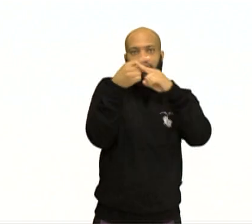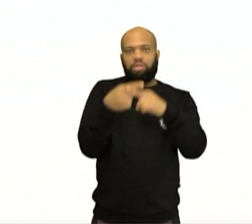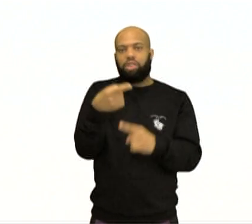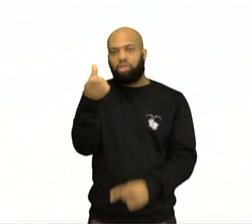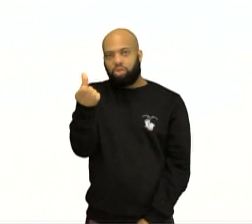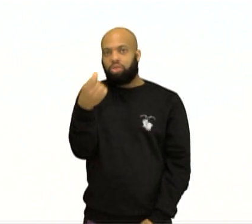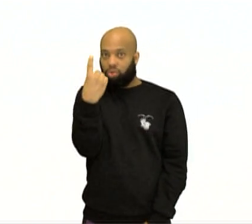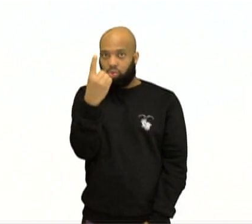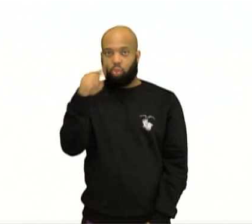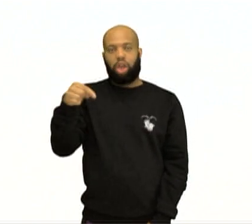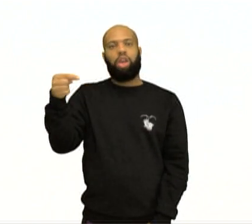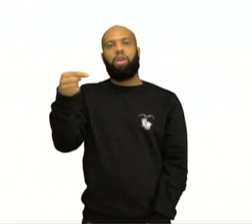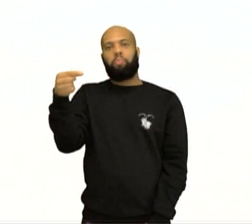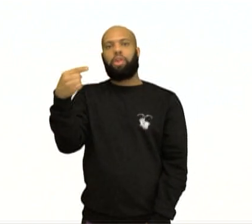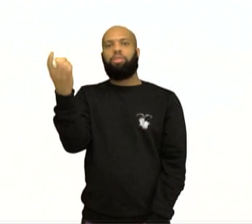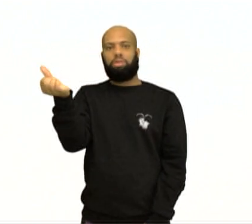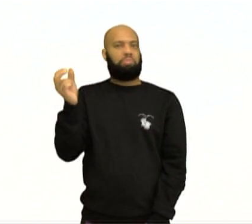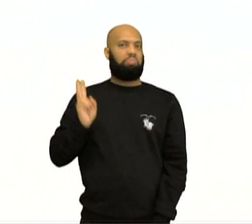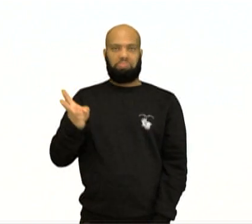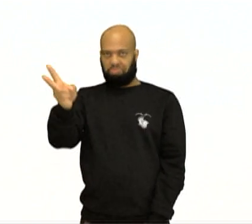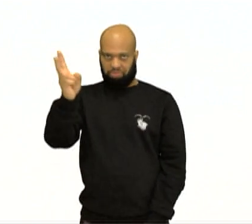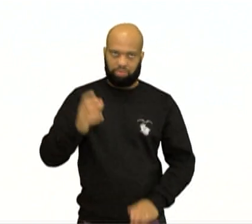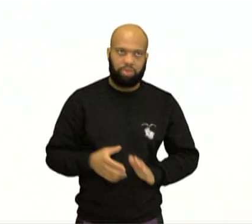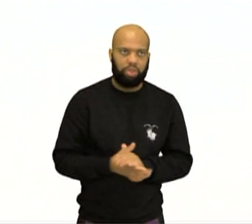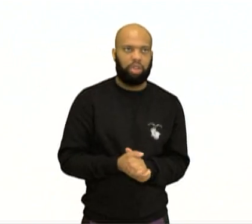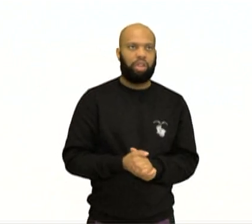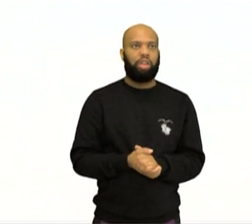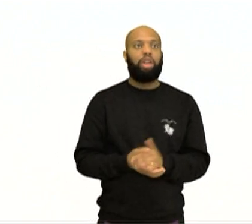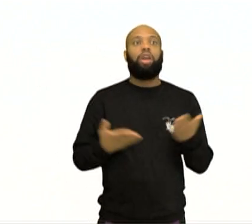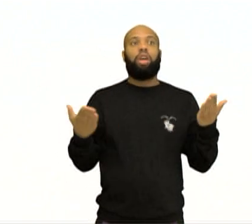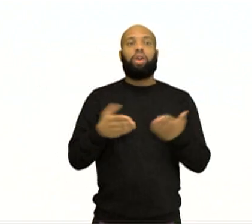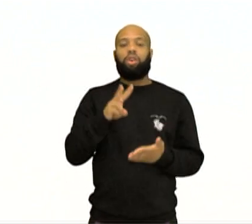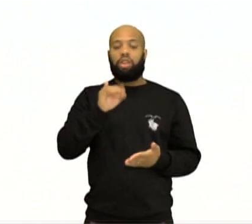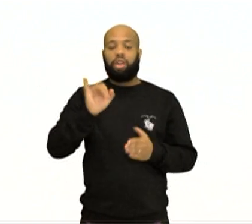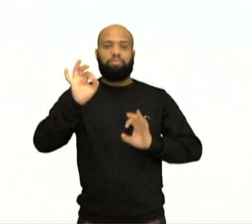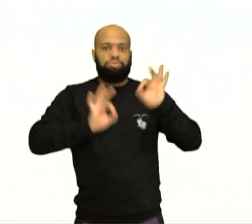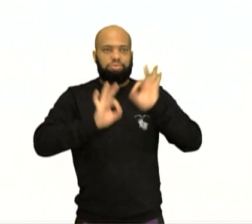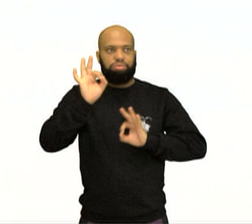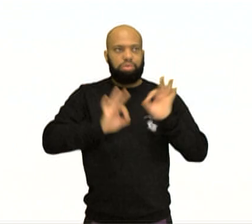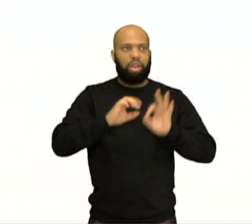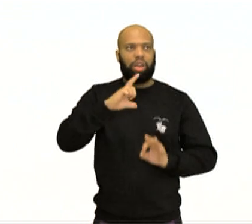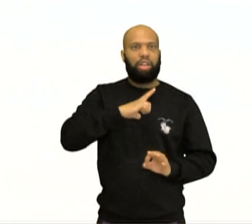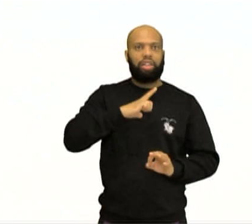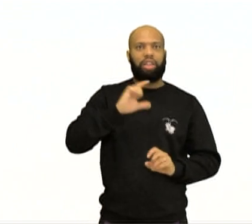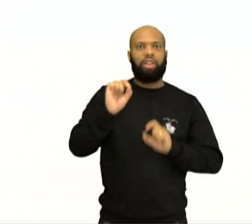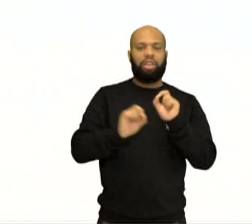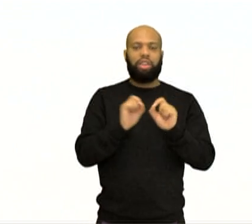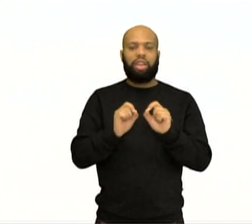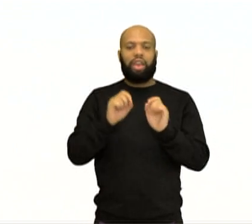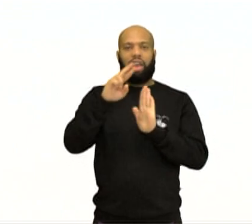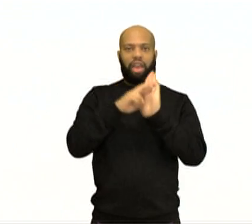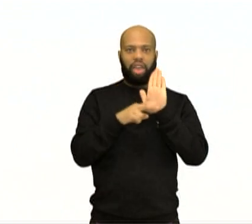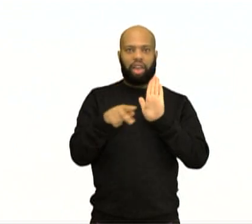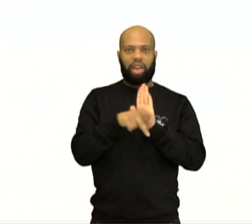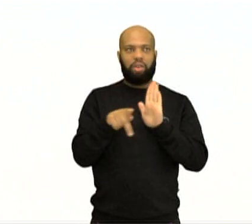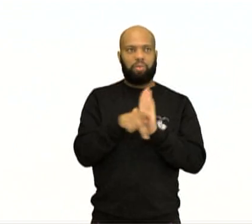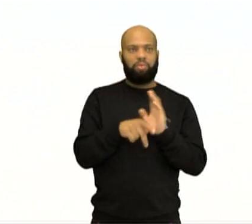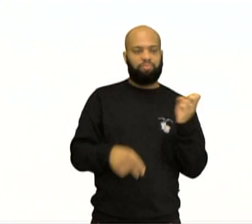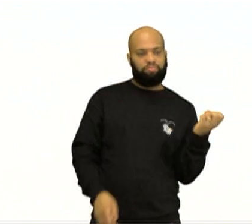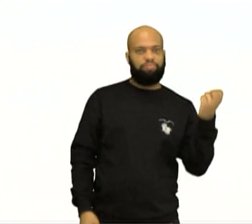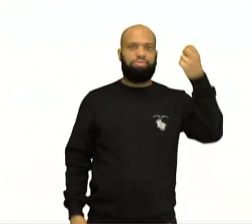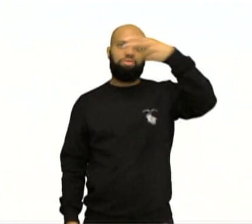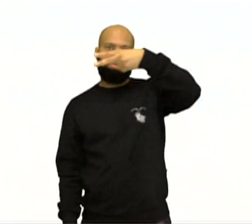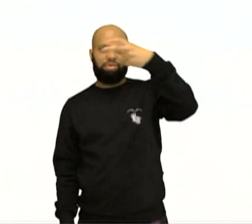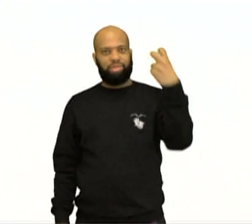vezes 1, nós temos lá que é menos 6, tá bom? Agora, nós vamos aplicar aquela propriedade distributiva, conhecida aí